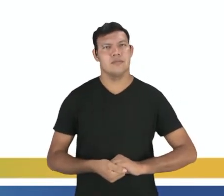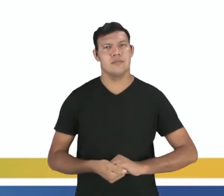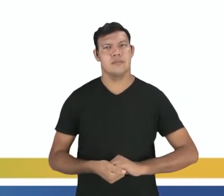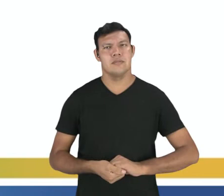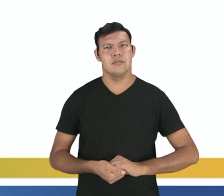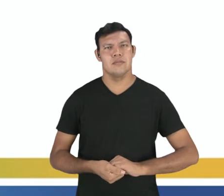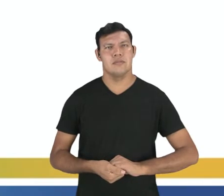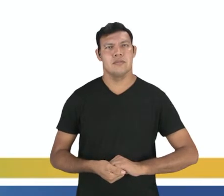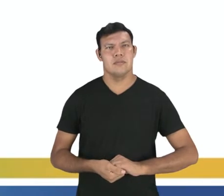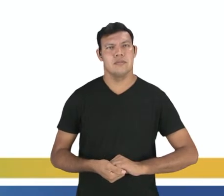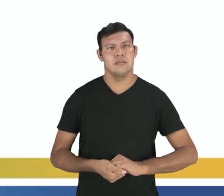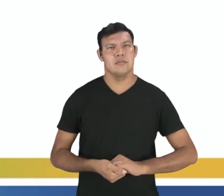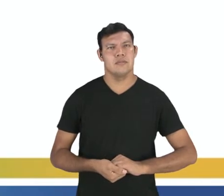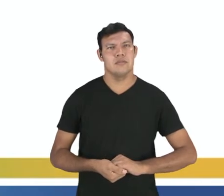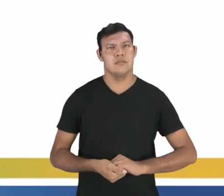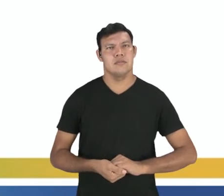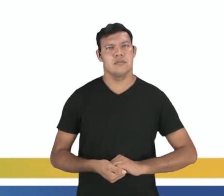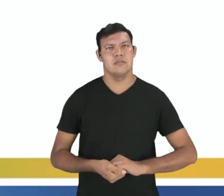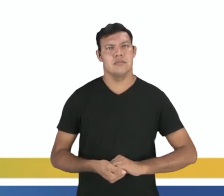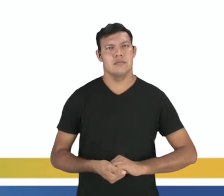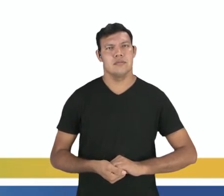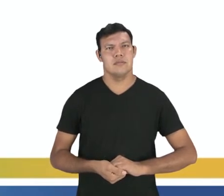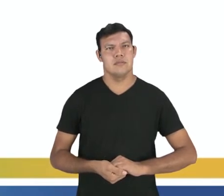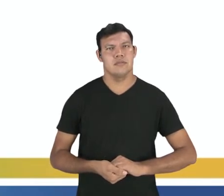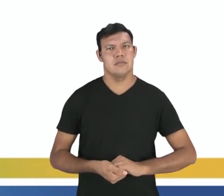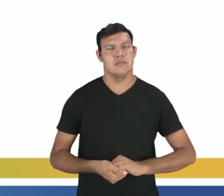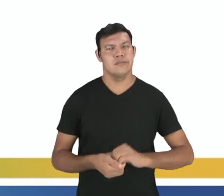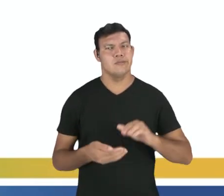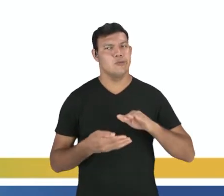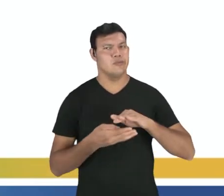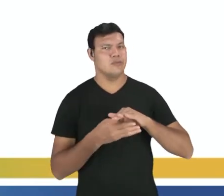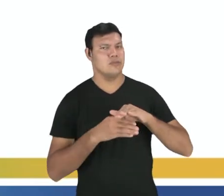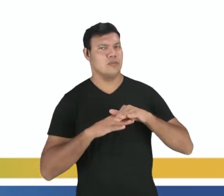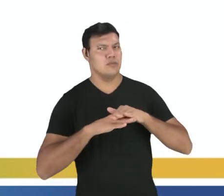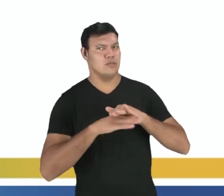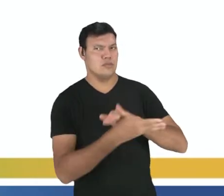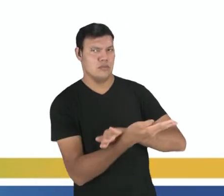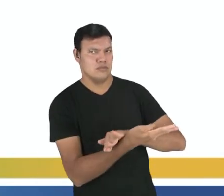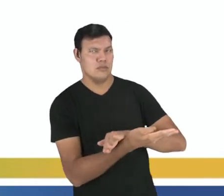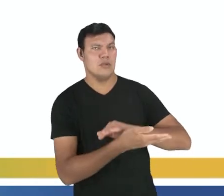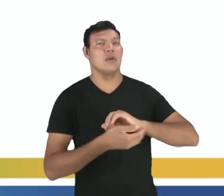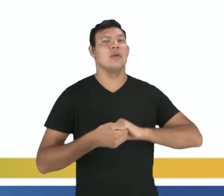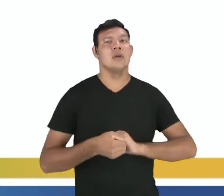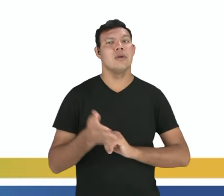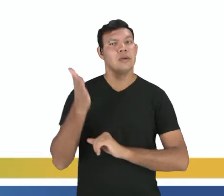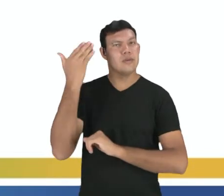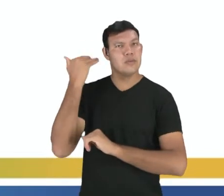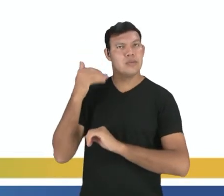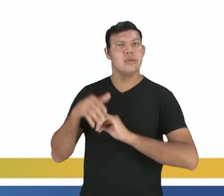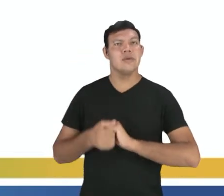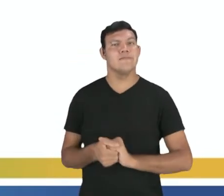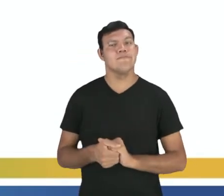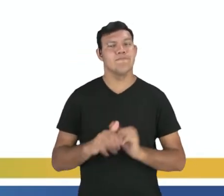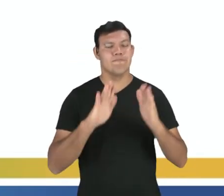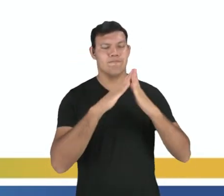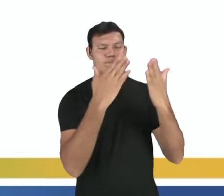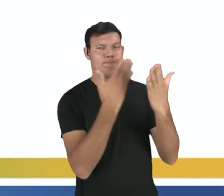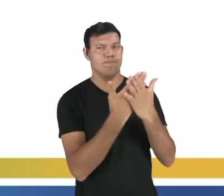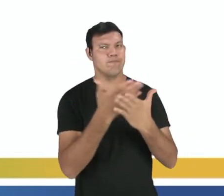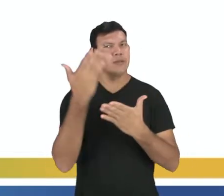I would get up before everyone else in our house. Quando eu estava na escola,